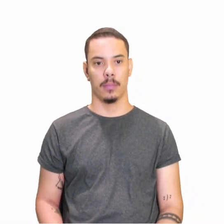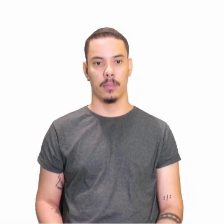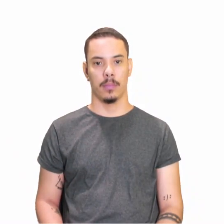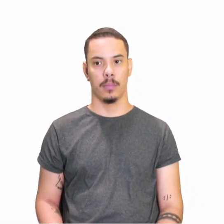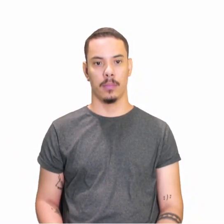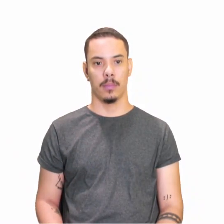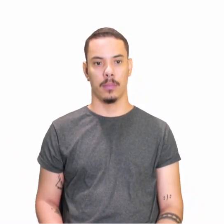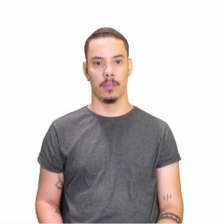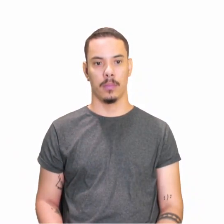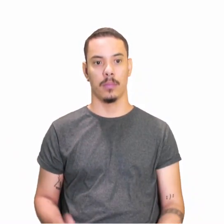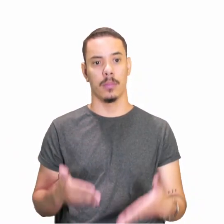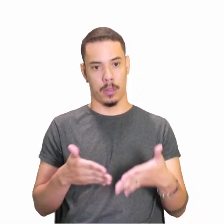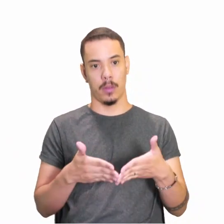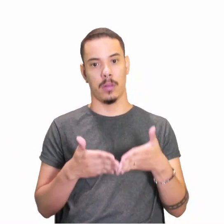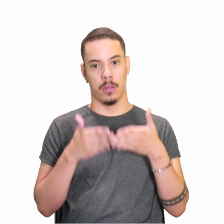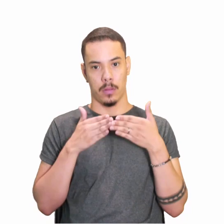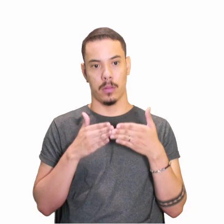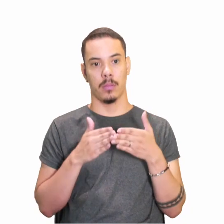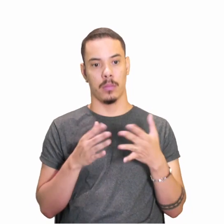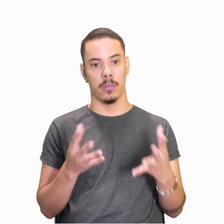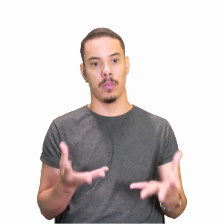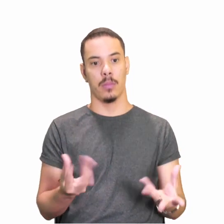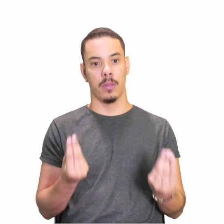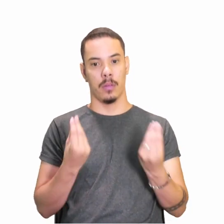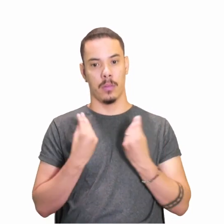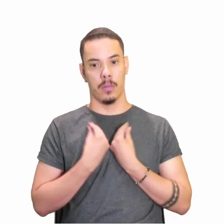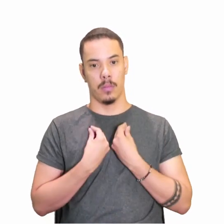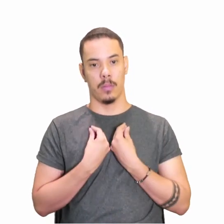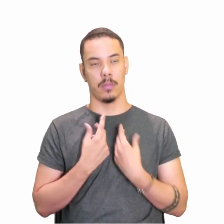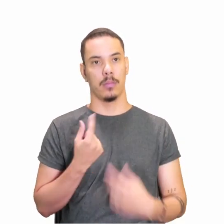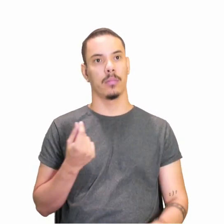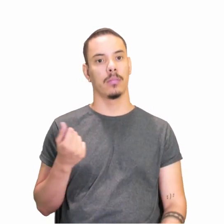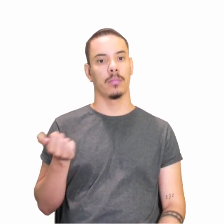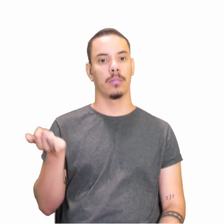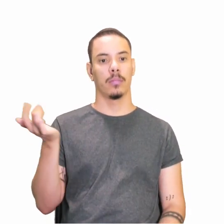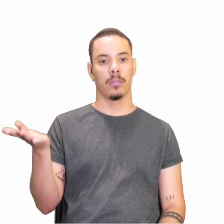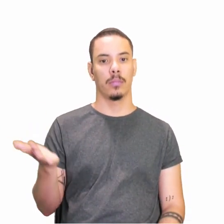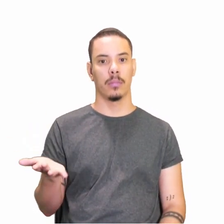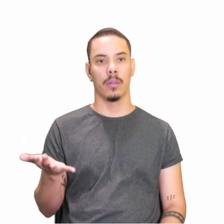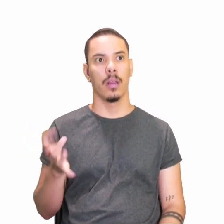texto. Por favor, o senhor poderia me dar uma